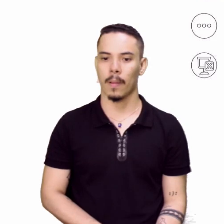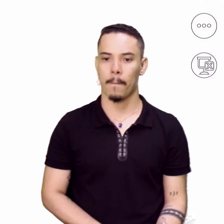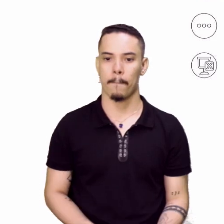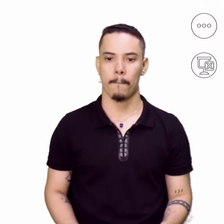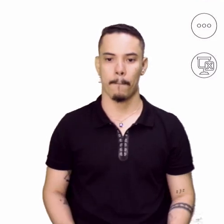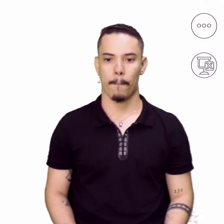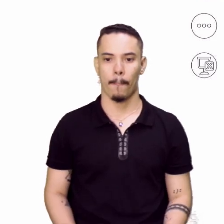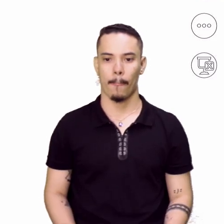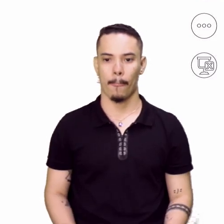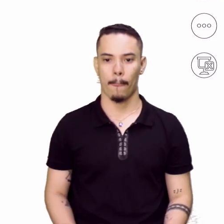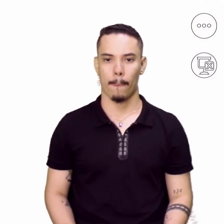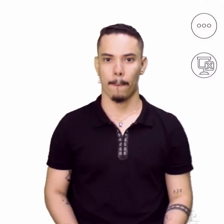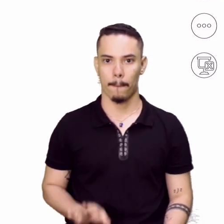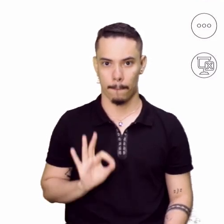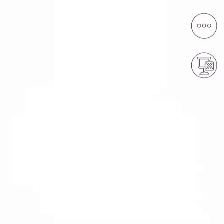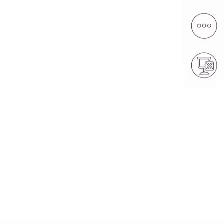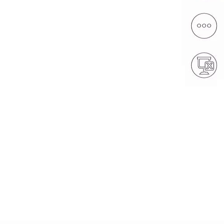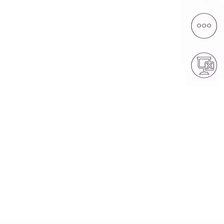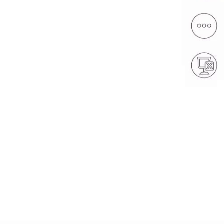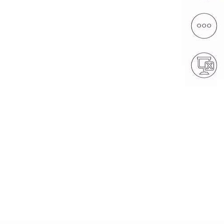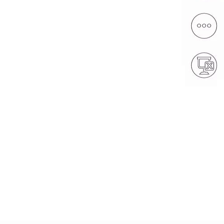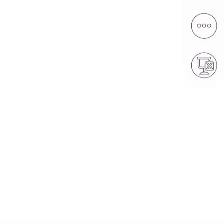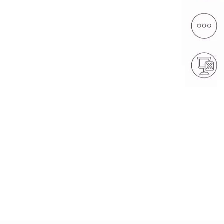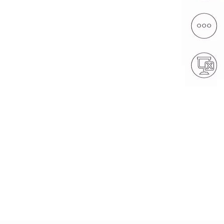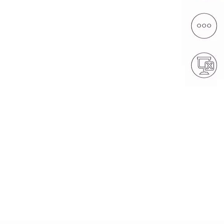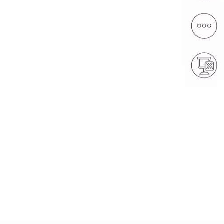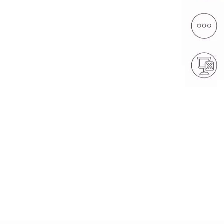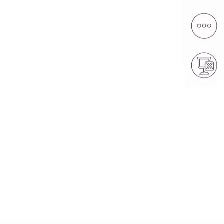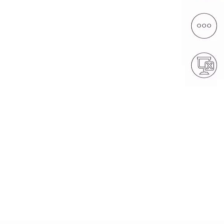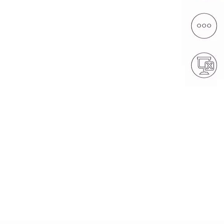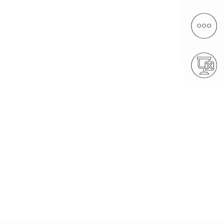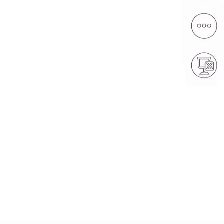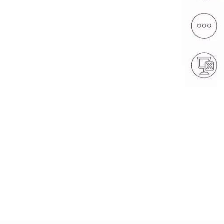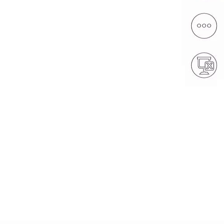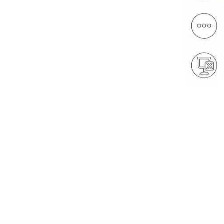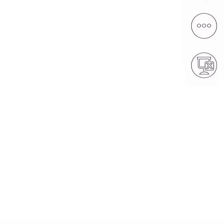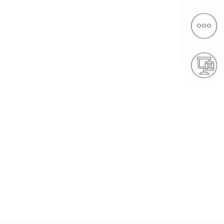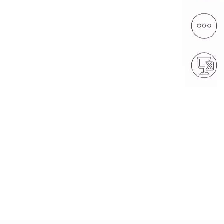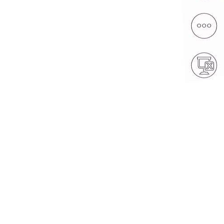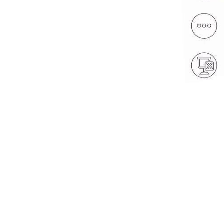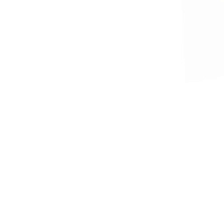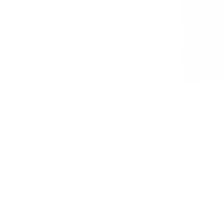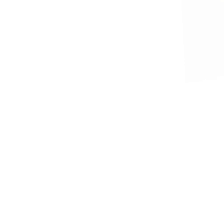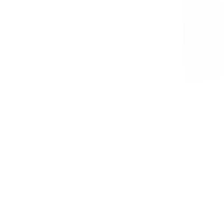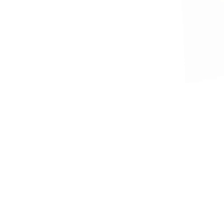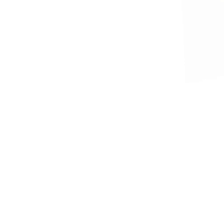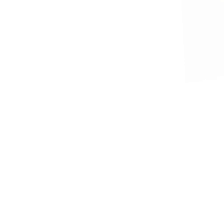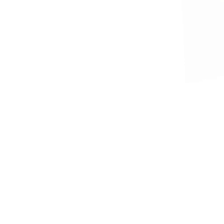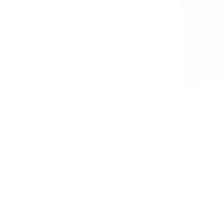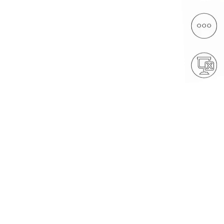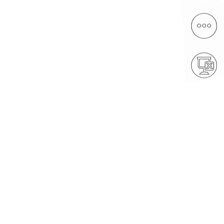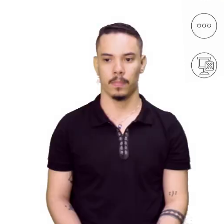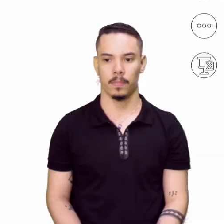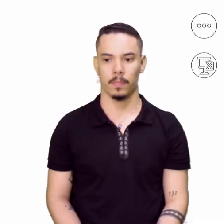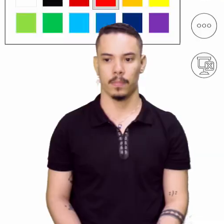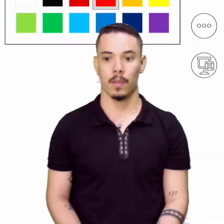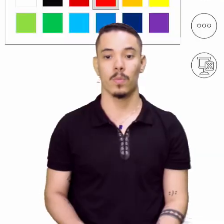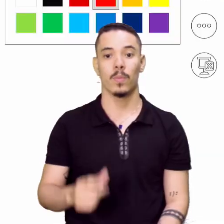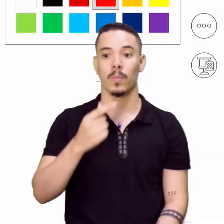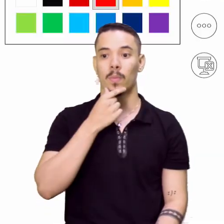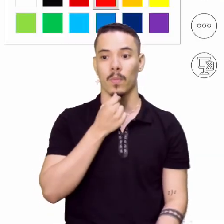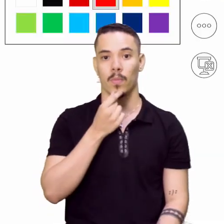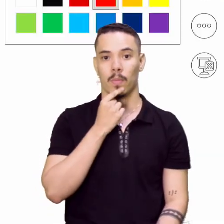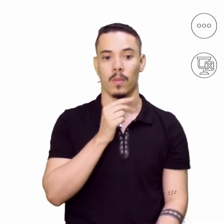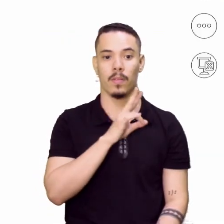de falar reforçado porque um grande café da manhã talvez fique estranho aí o Peter o Peter ele